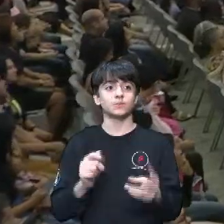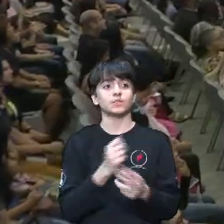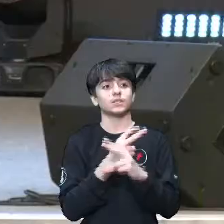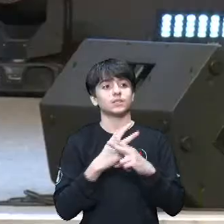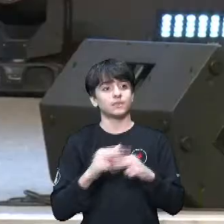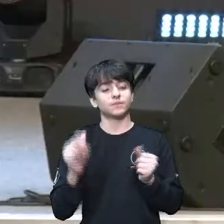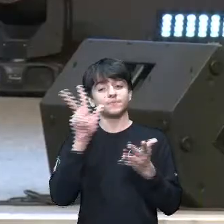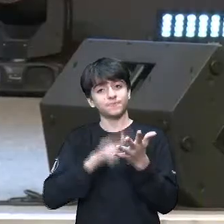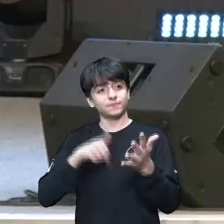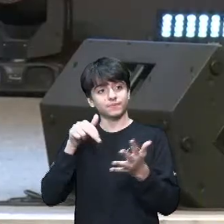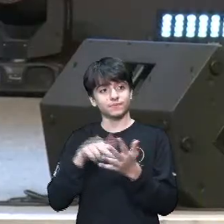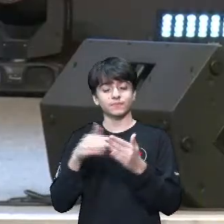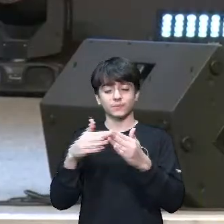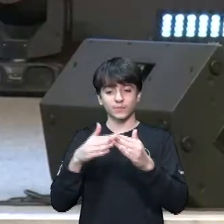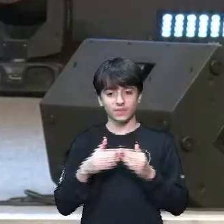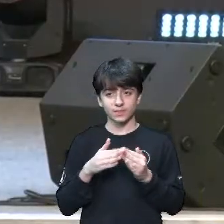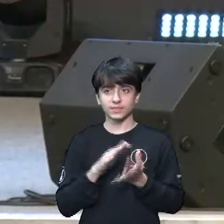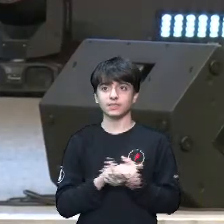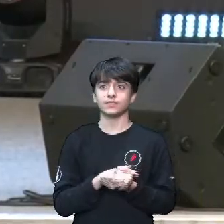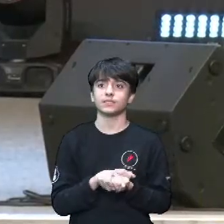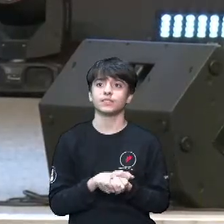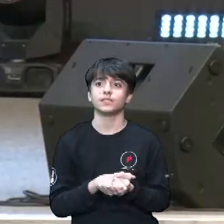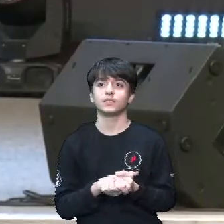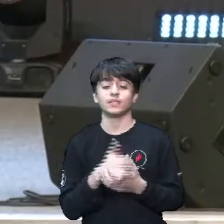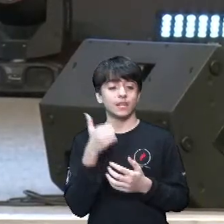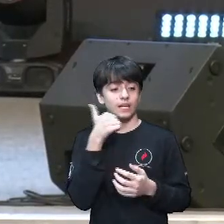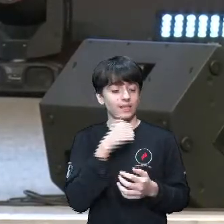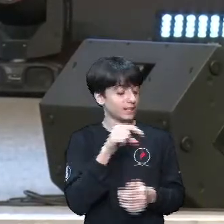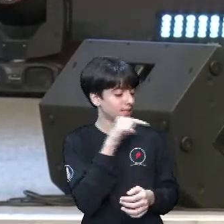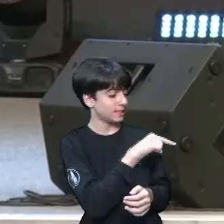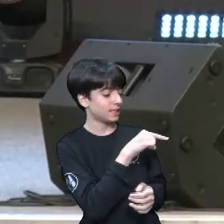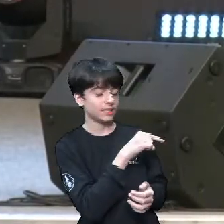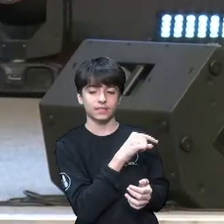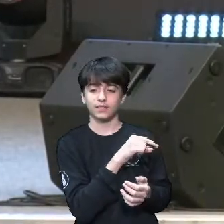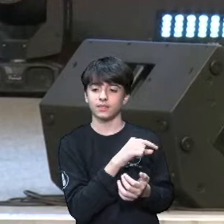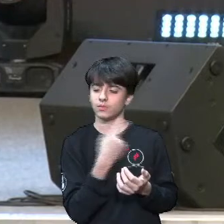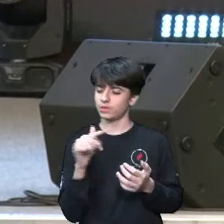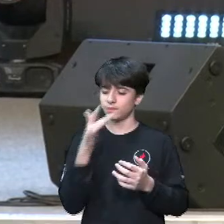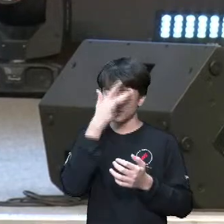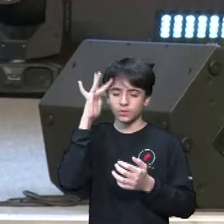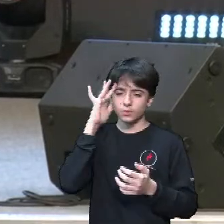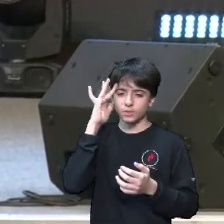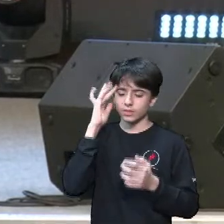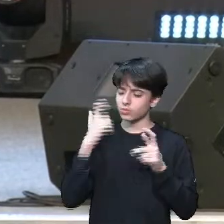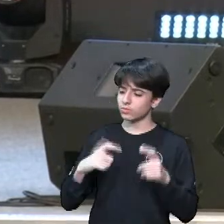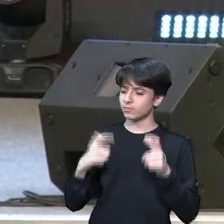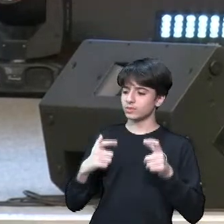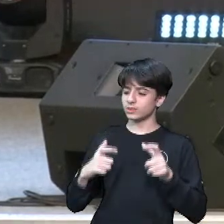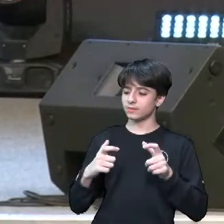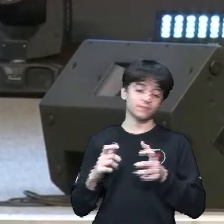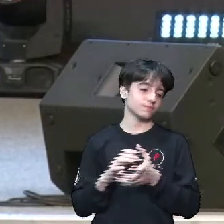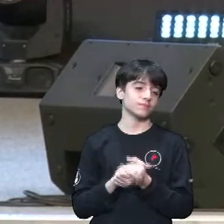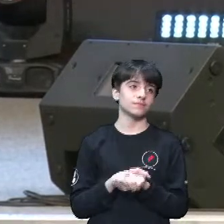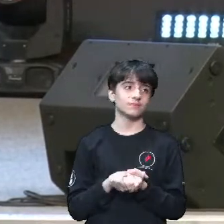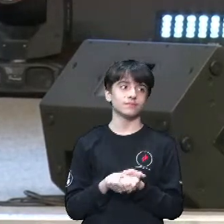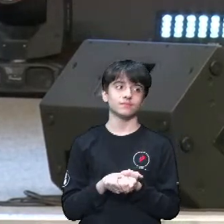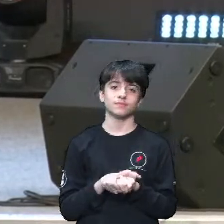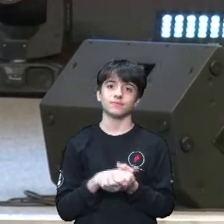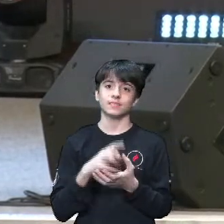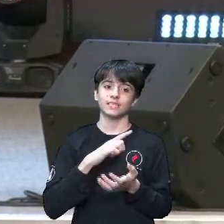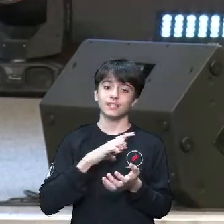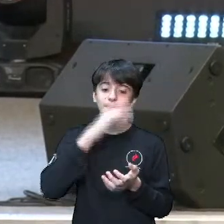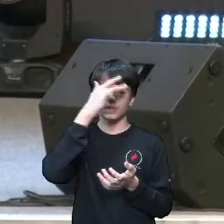por gentileza, para que a gente possa conhecer você. Tem uma irmã aqui, tem mais alguém? Me ajuda a localizar, por gentileza. Tem gente aqui